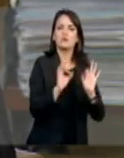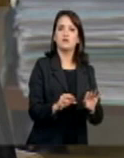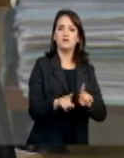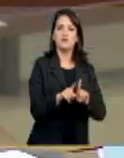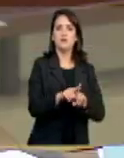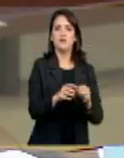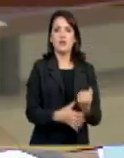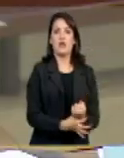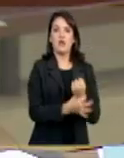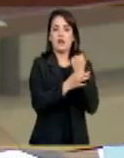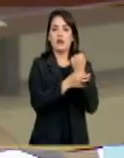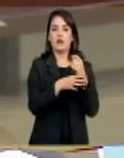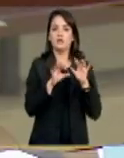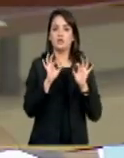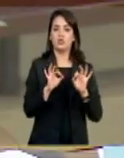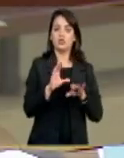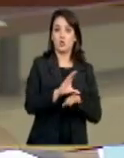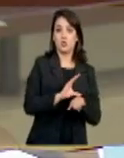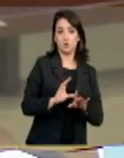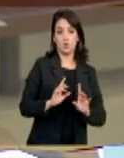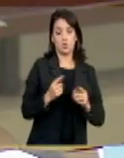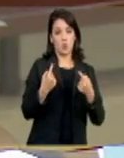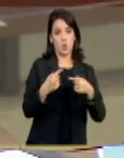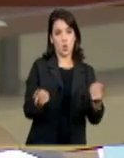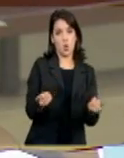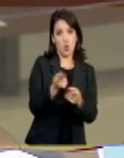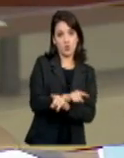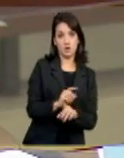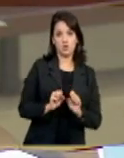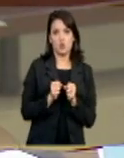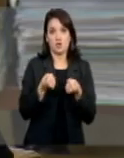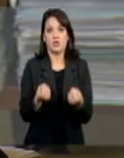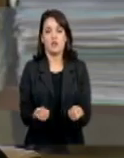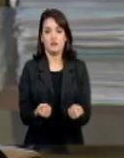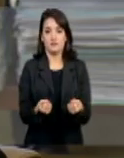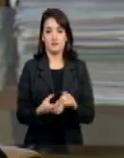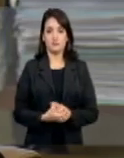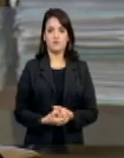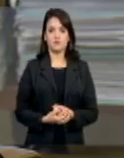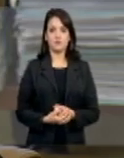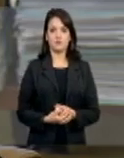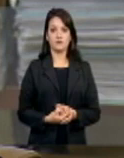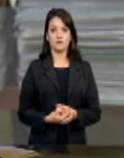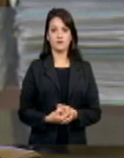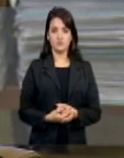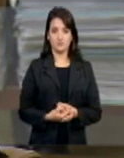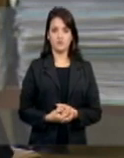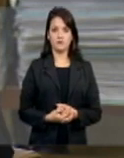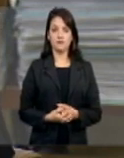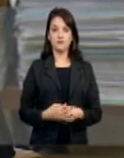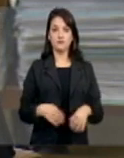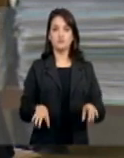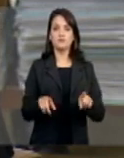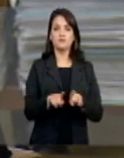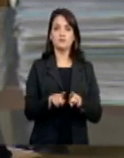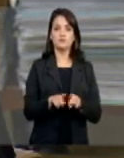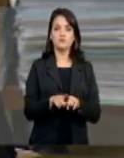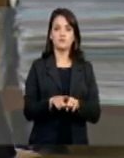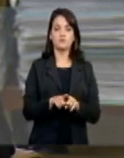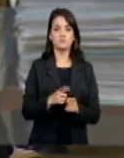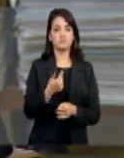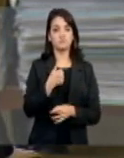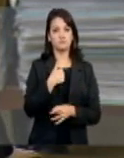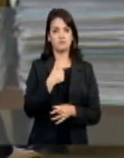constitucional do contraditório e da ampla defesa é do campeonato o presidente é eu